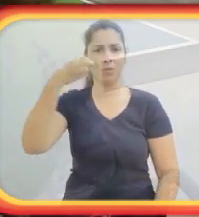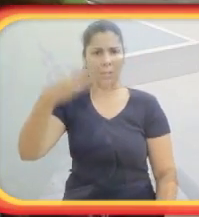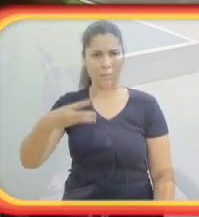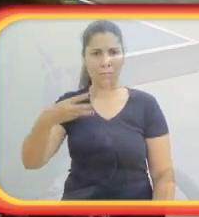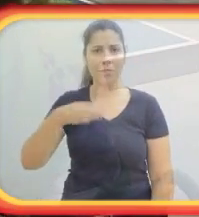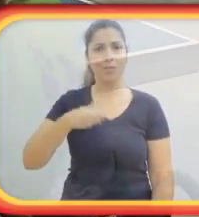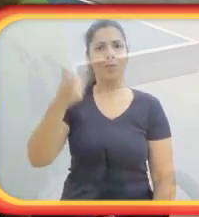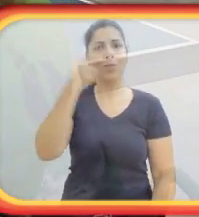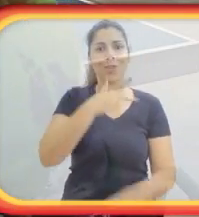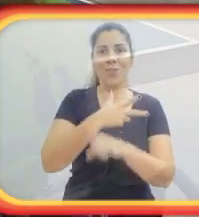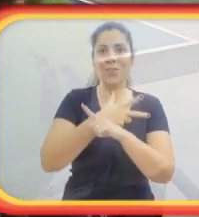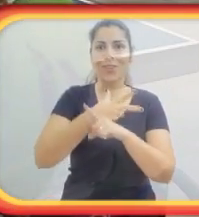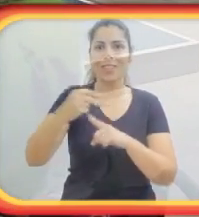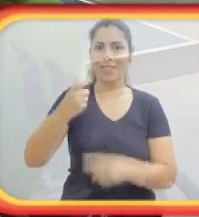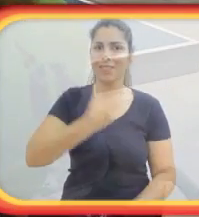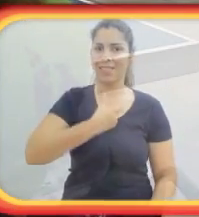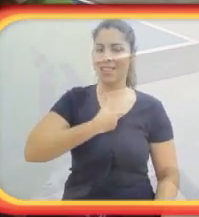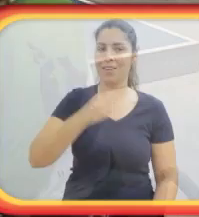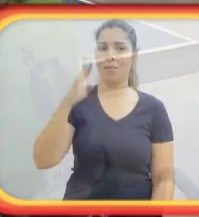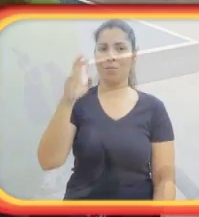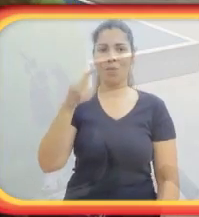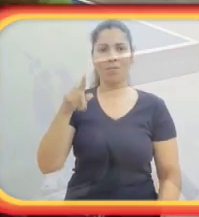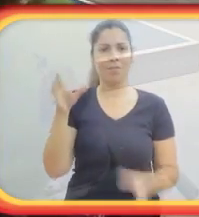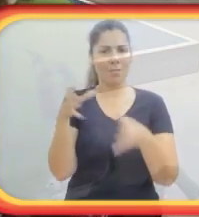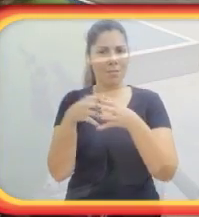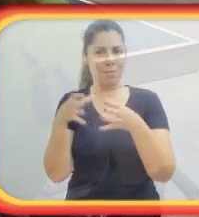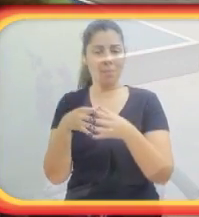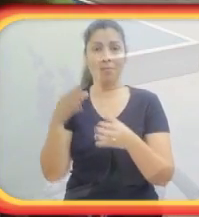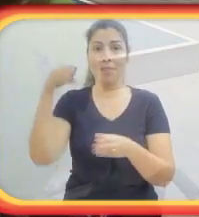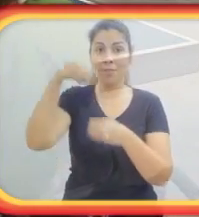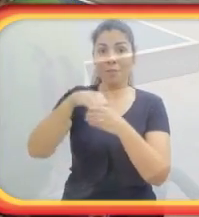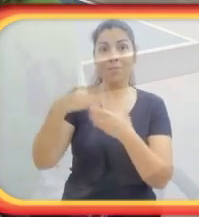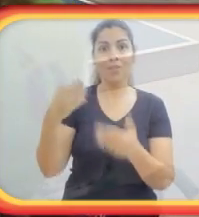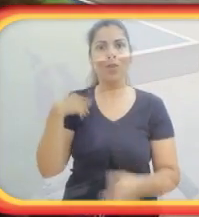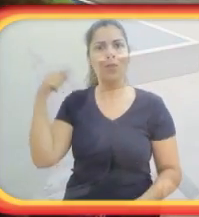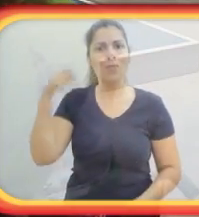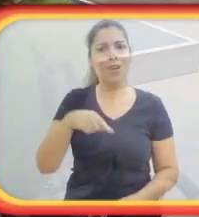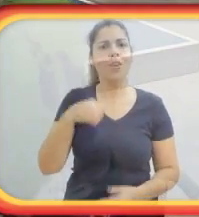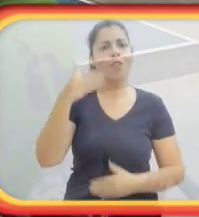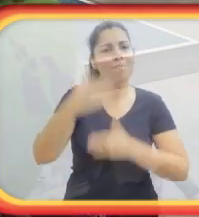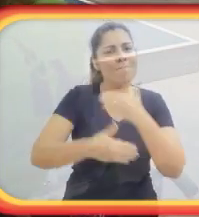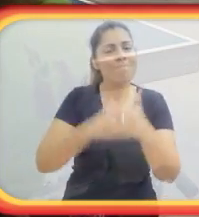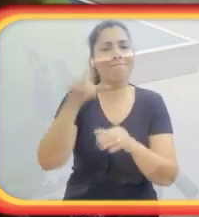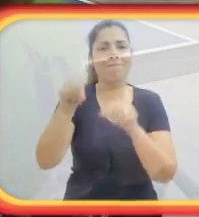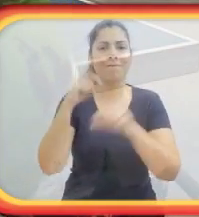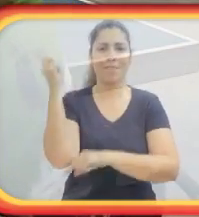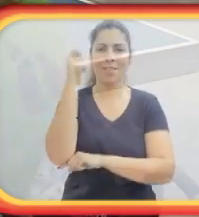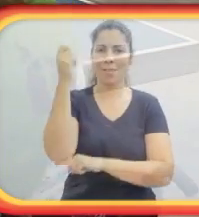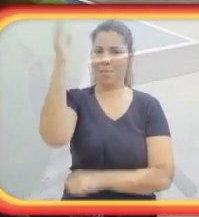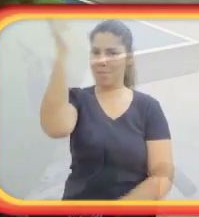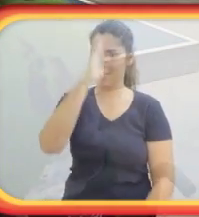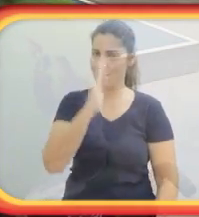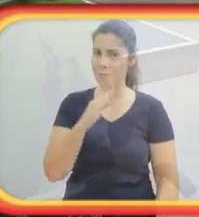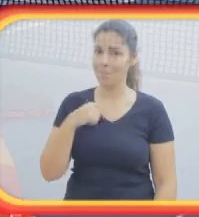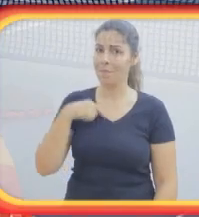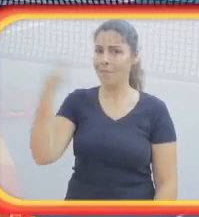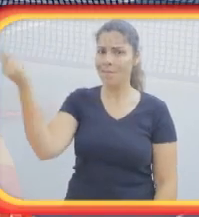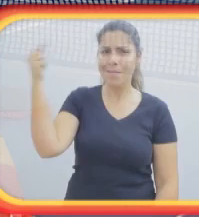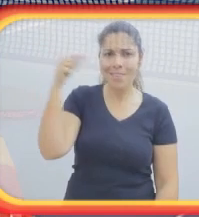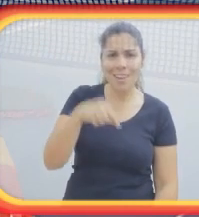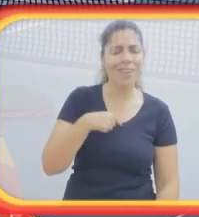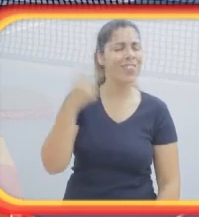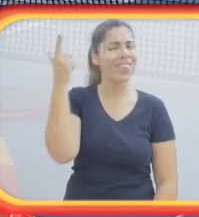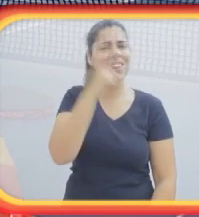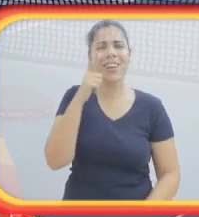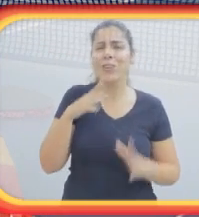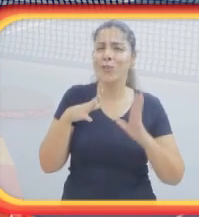Uma delas foi o Parapan, em 2003, onde eu conquistei medalha de bronze por equipes. A partir